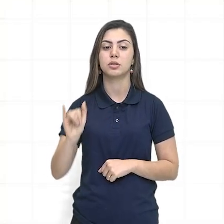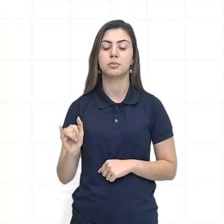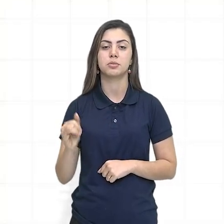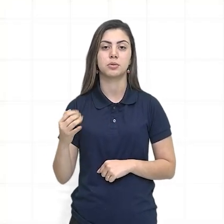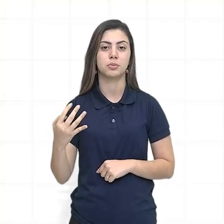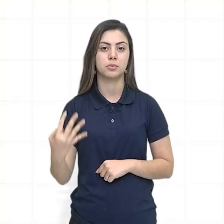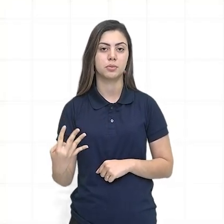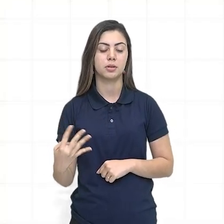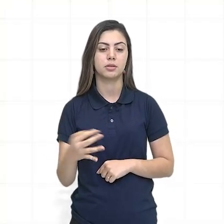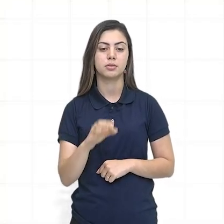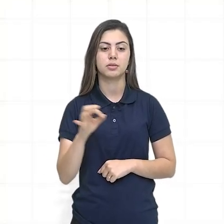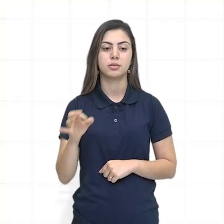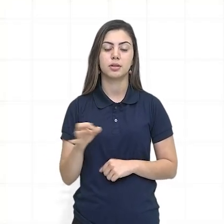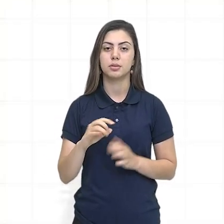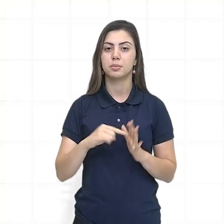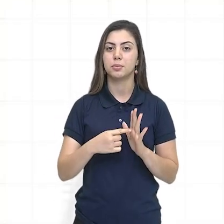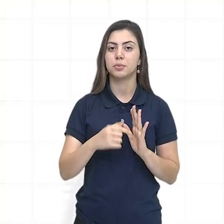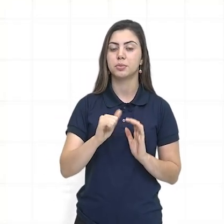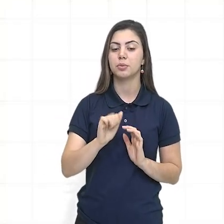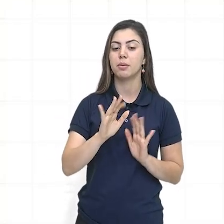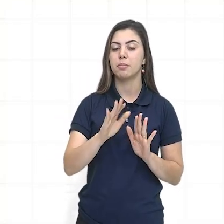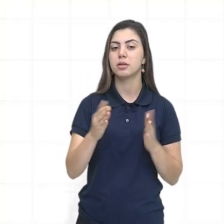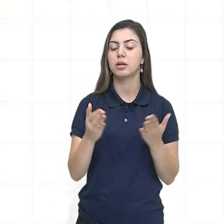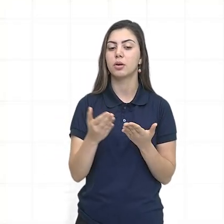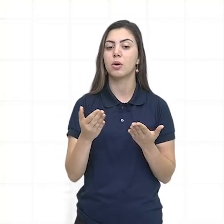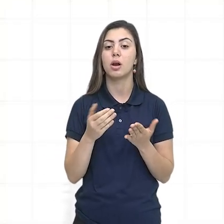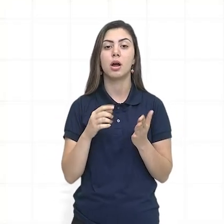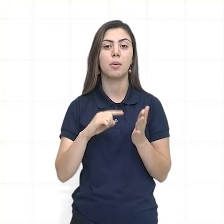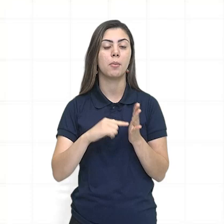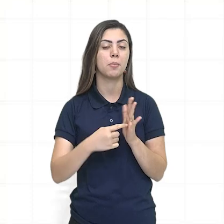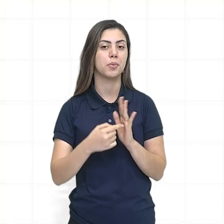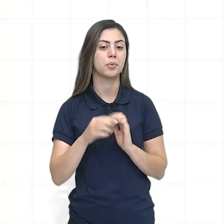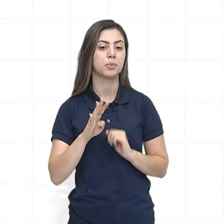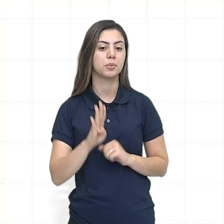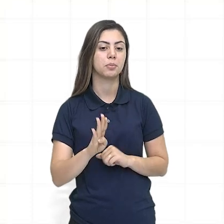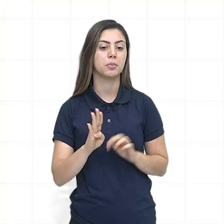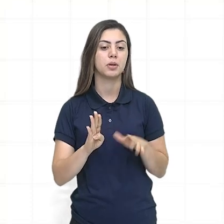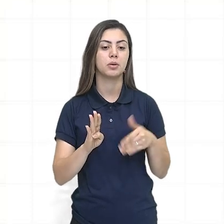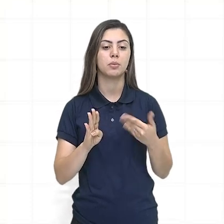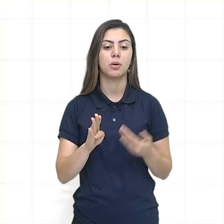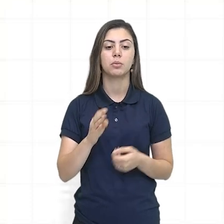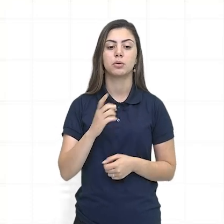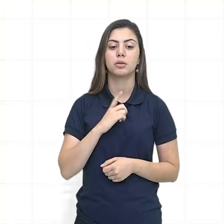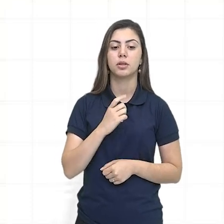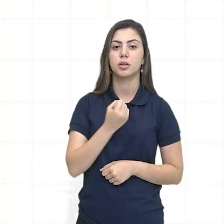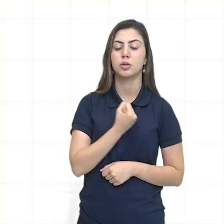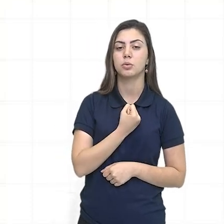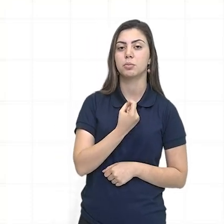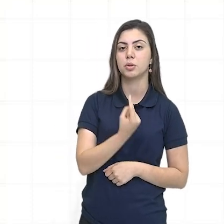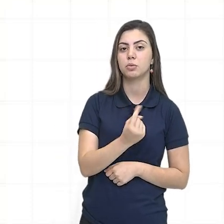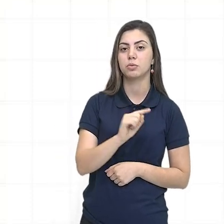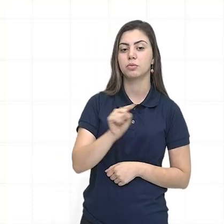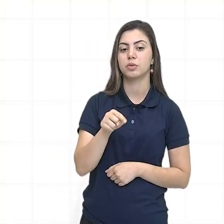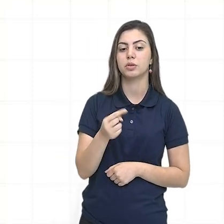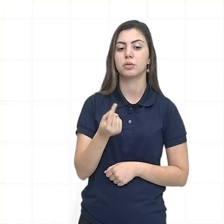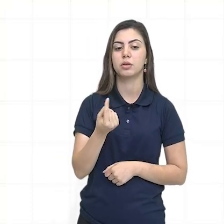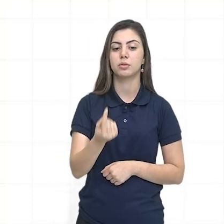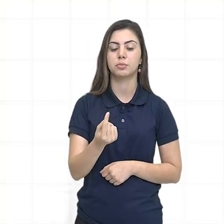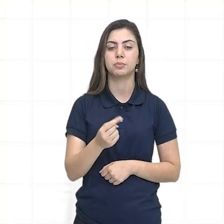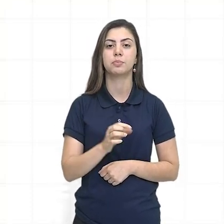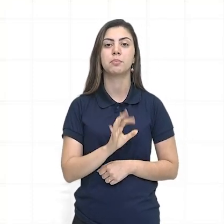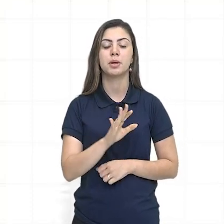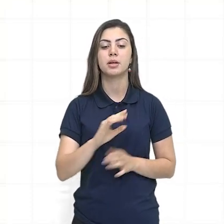é 4. Esse seria o ponto A. O ponto B, ó, se nós olharmos, vai ser 1 e 1. E o ponto